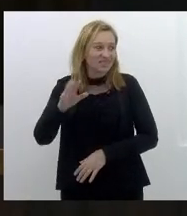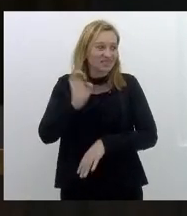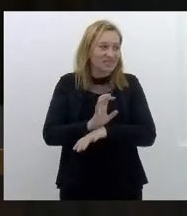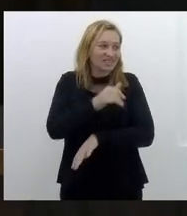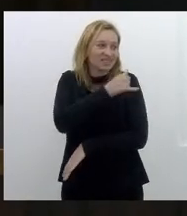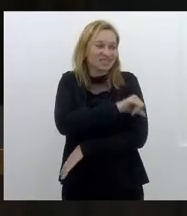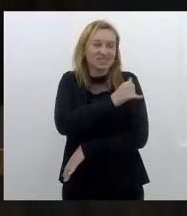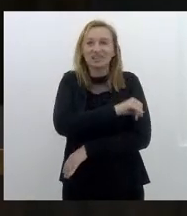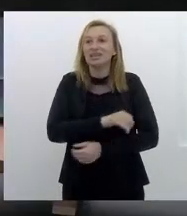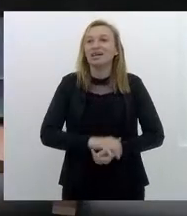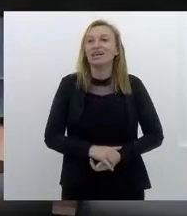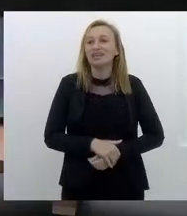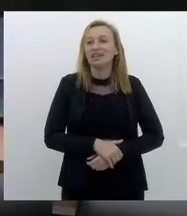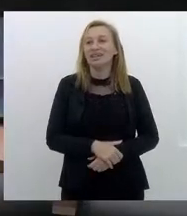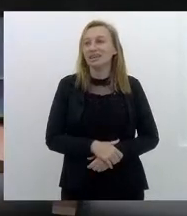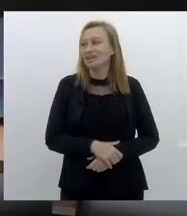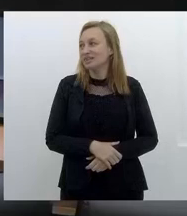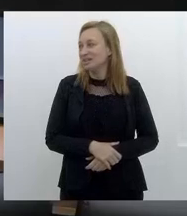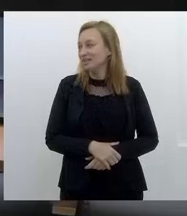Janeiro